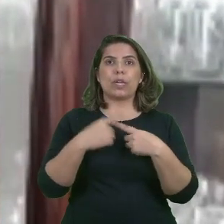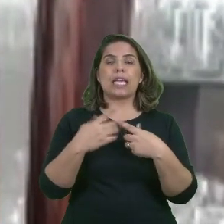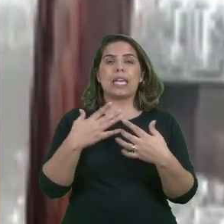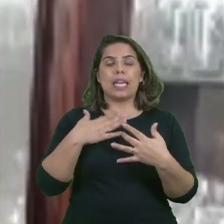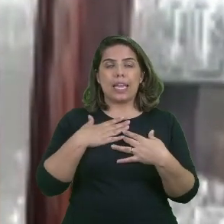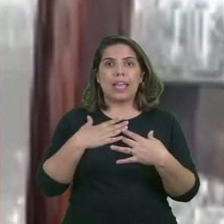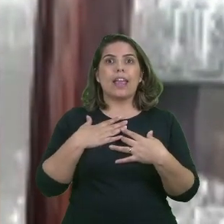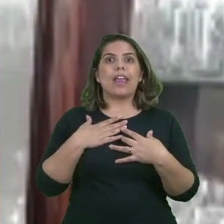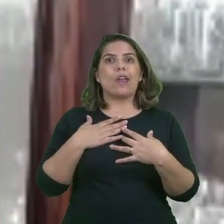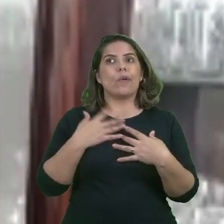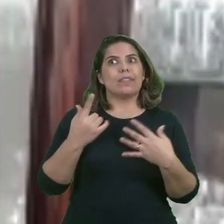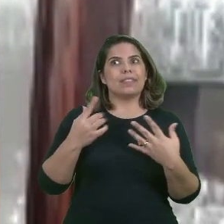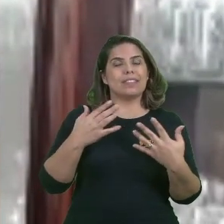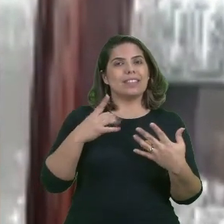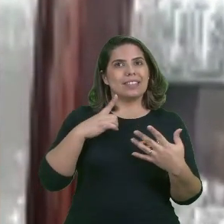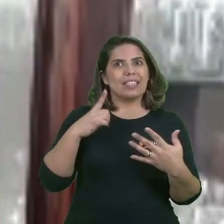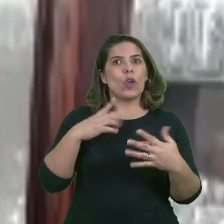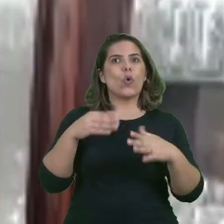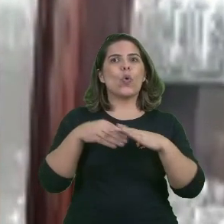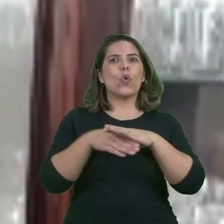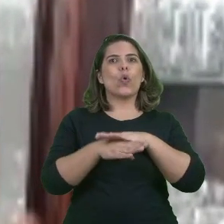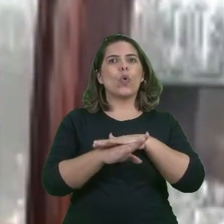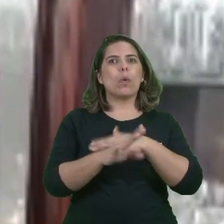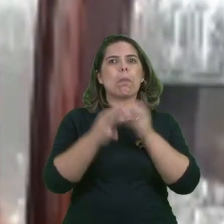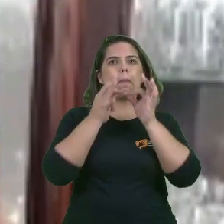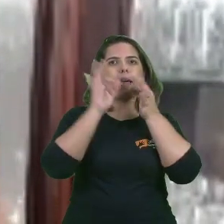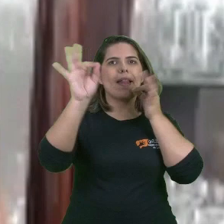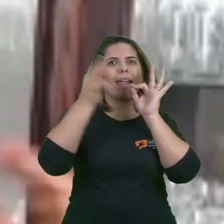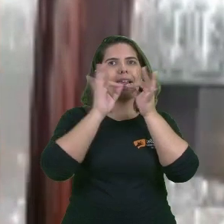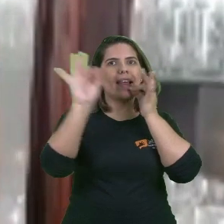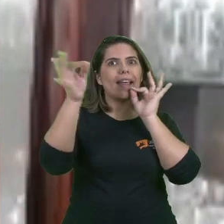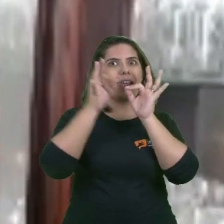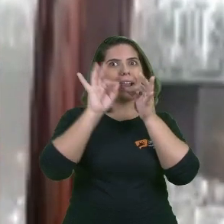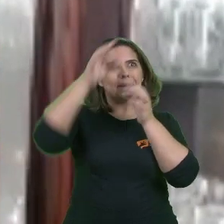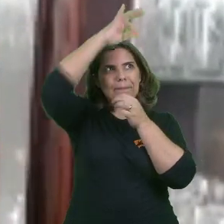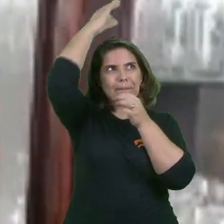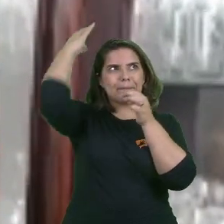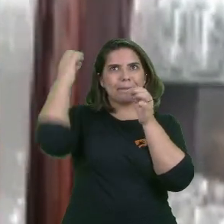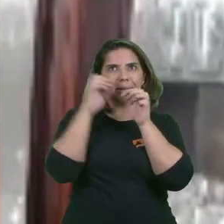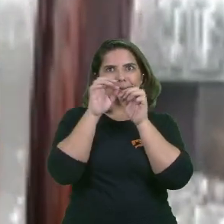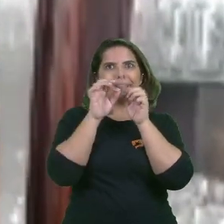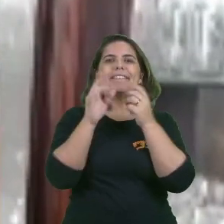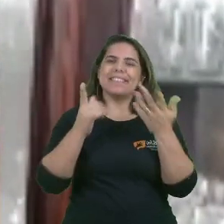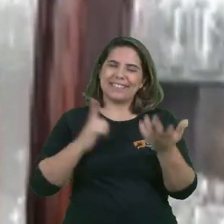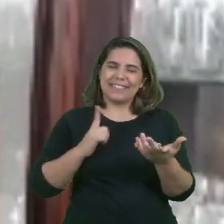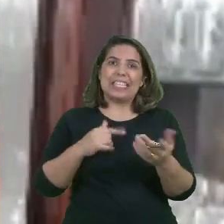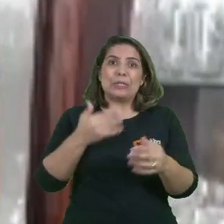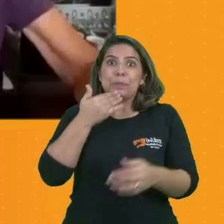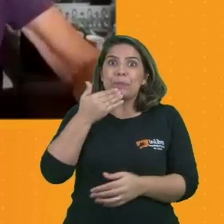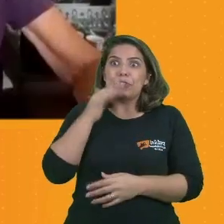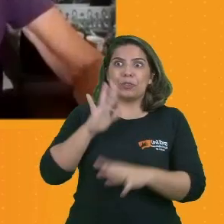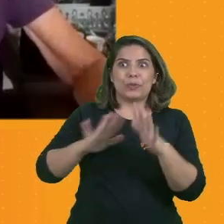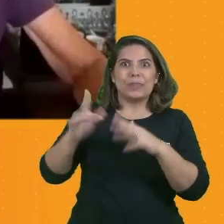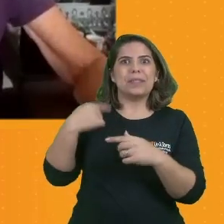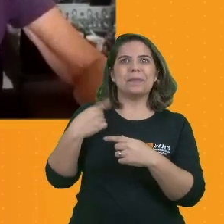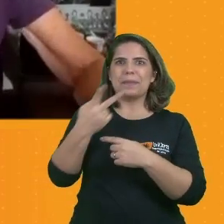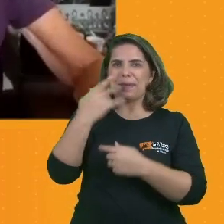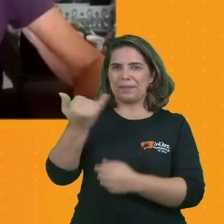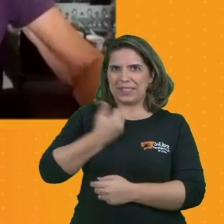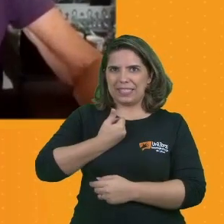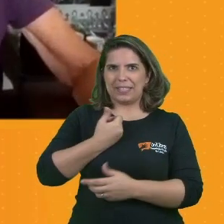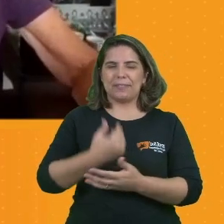eu tenho a grande de me alongar bastante nas minhas observações e a decisão Cuidado